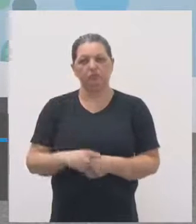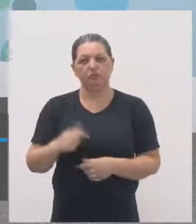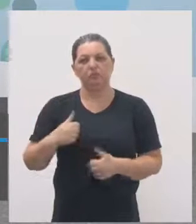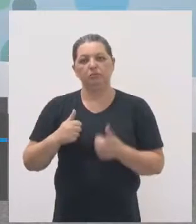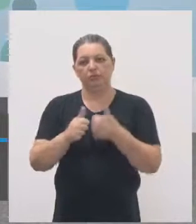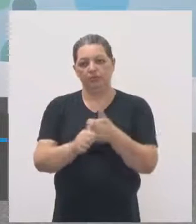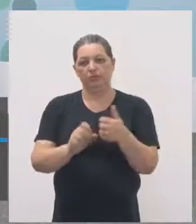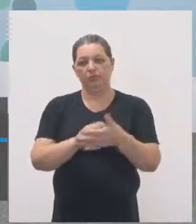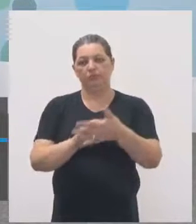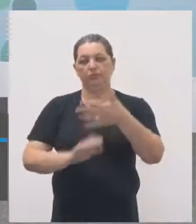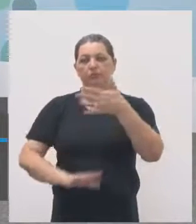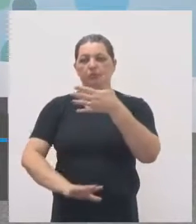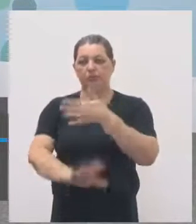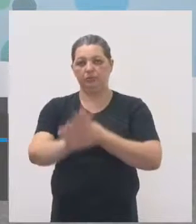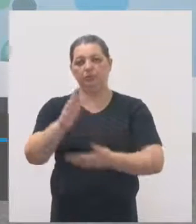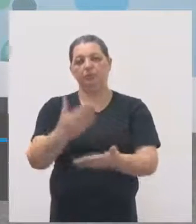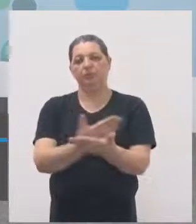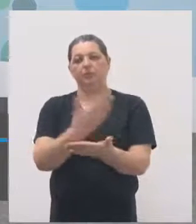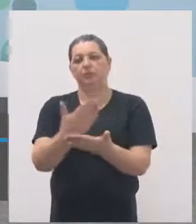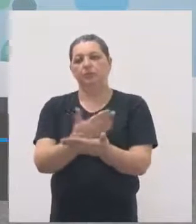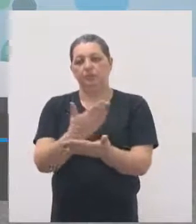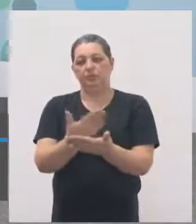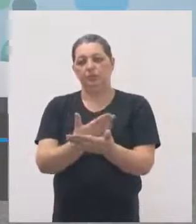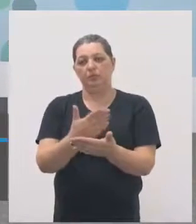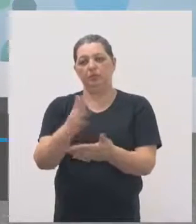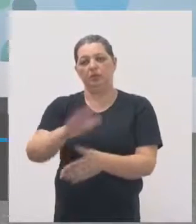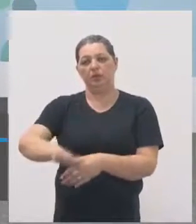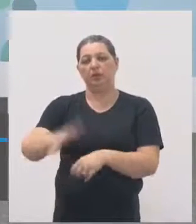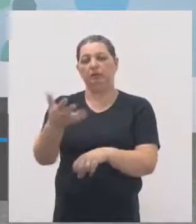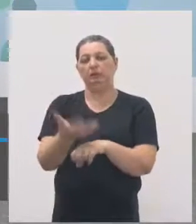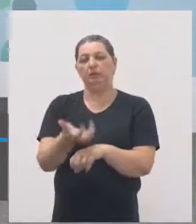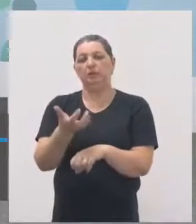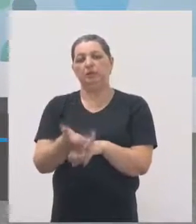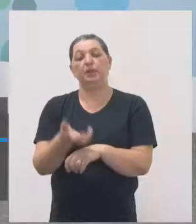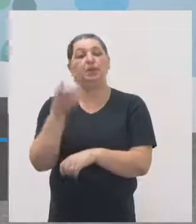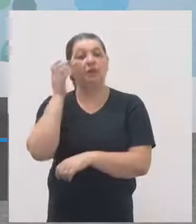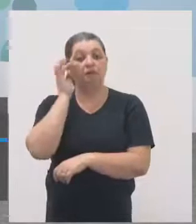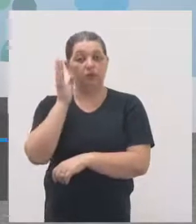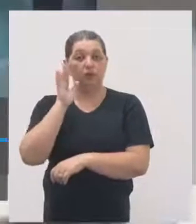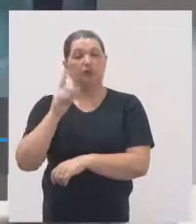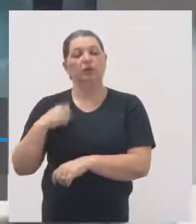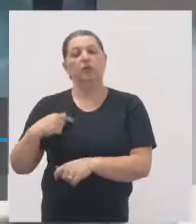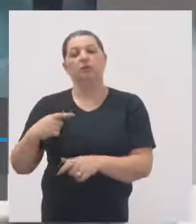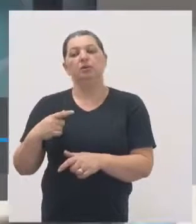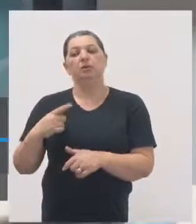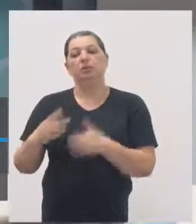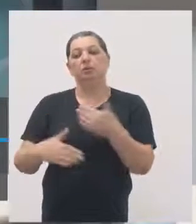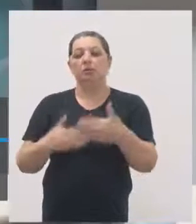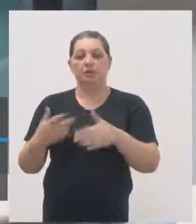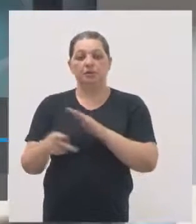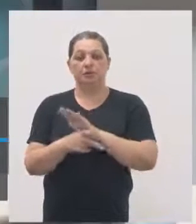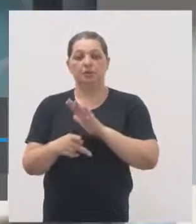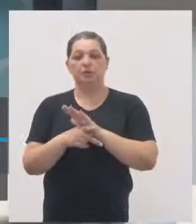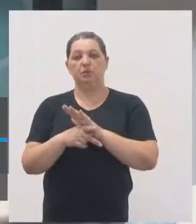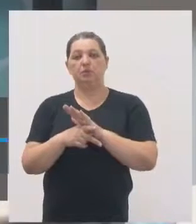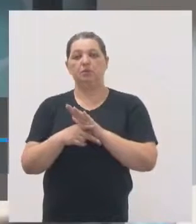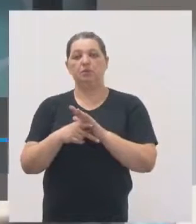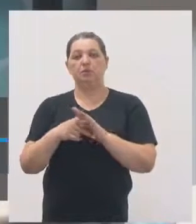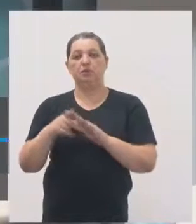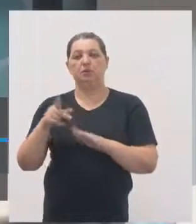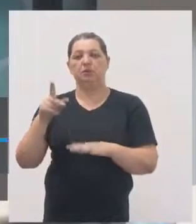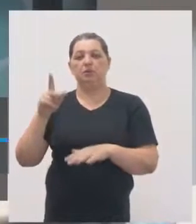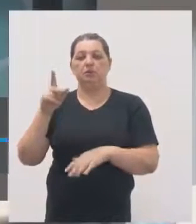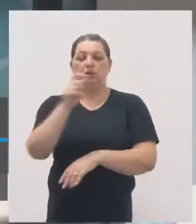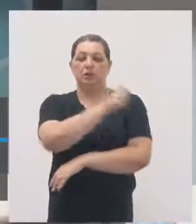o currículo, né, o caderno do aluno. Filosofia. De filosofia. E eu fiz a produção de um podcast com os alunos do Novotec. E eu achei,